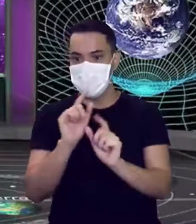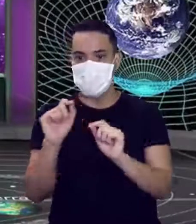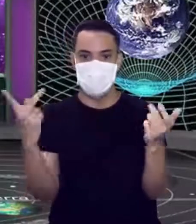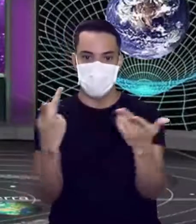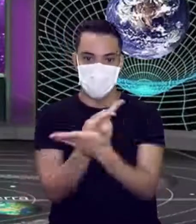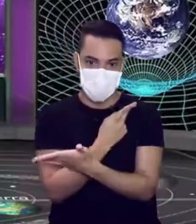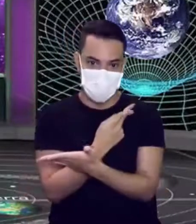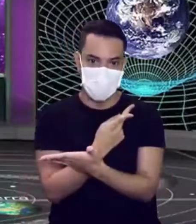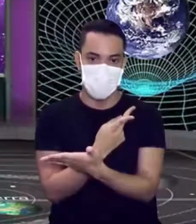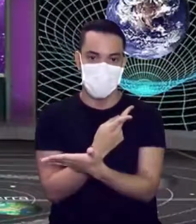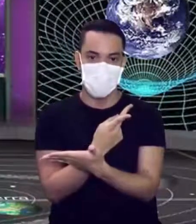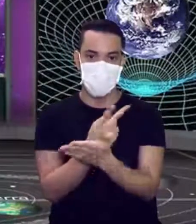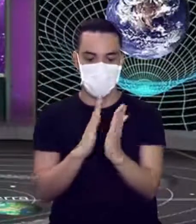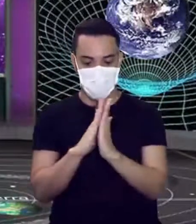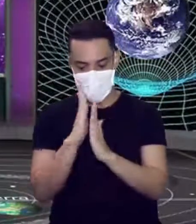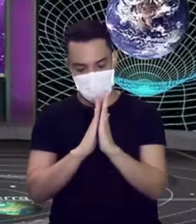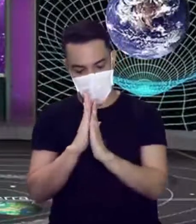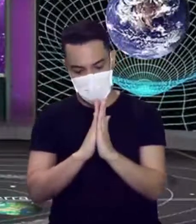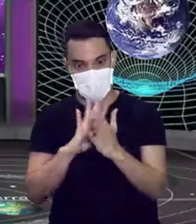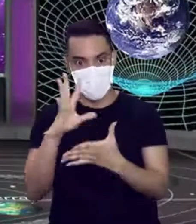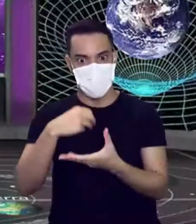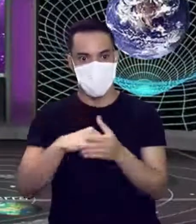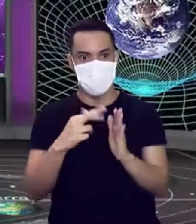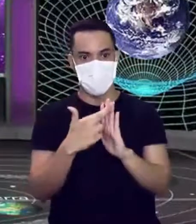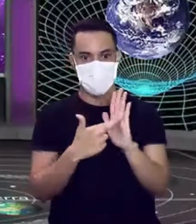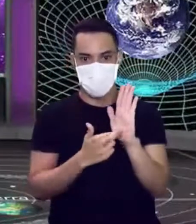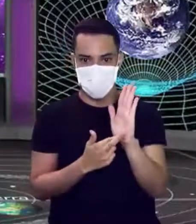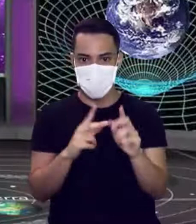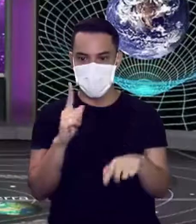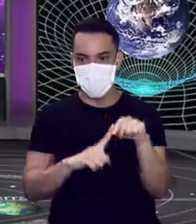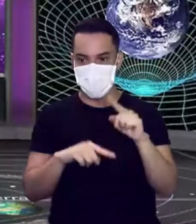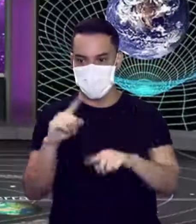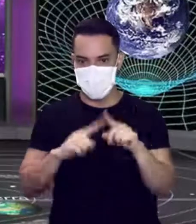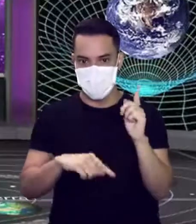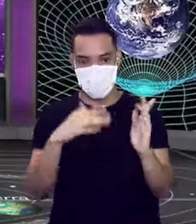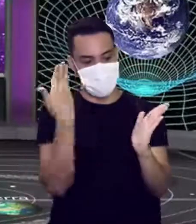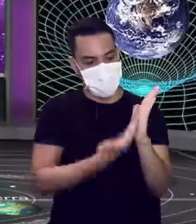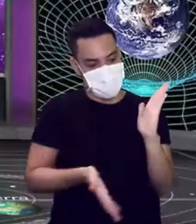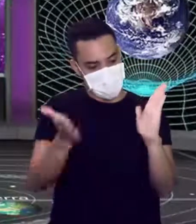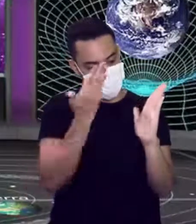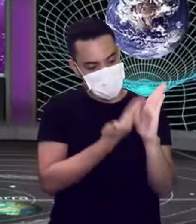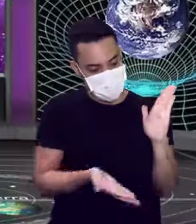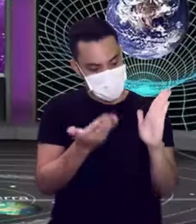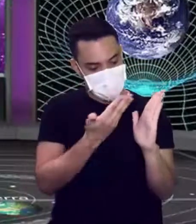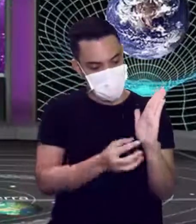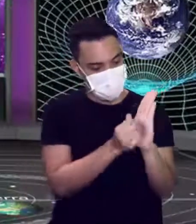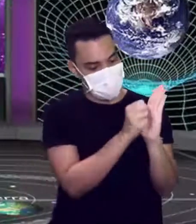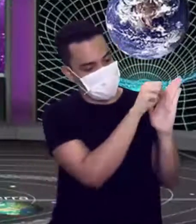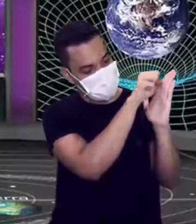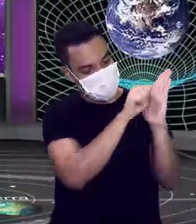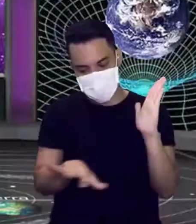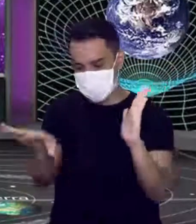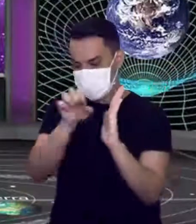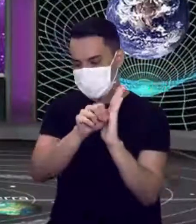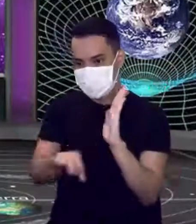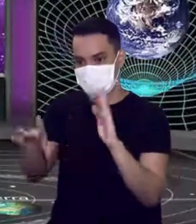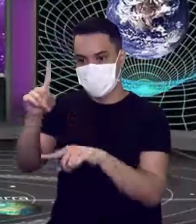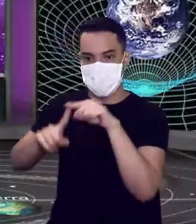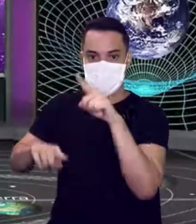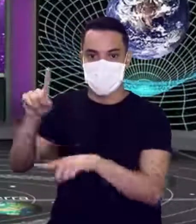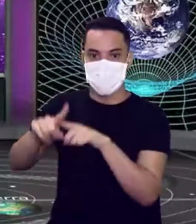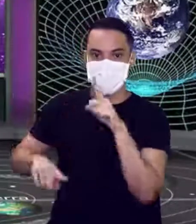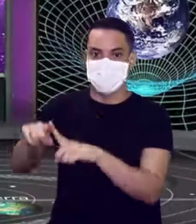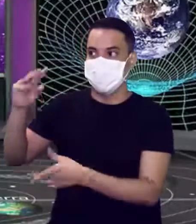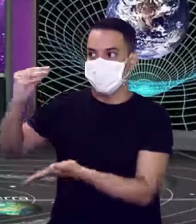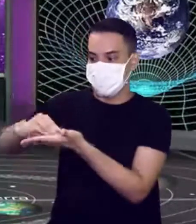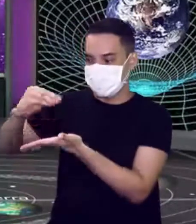que aconteceu pela nossa série triboelétrica? Um material vai ter excesso de elétrons e o outro material vai ter